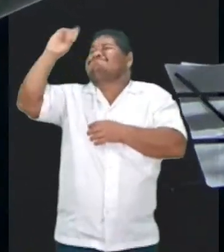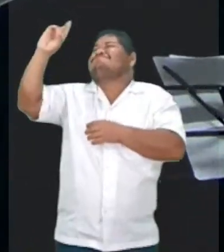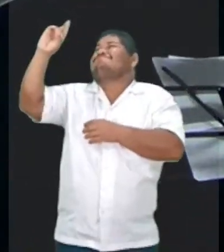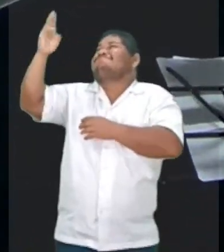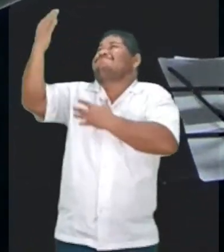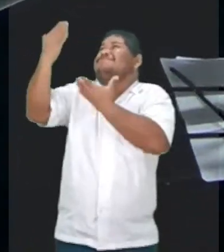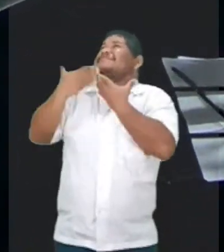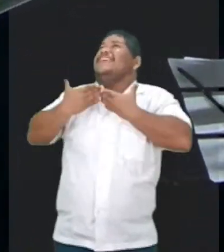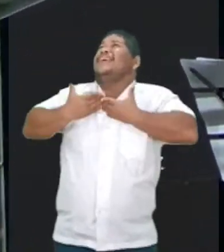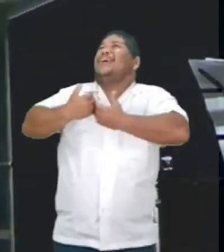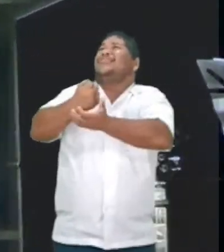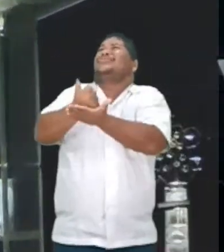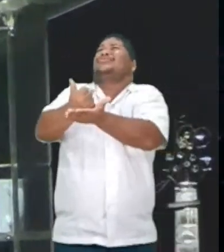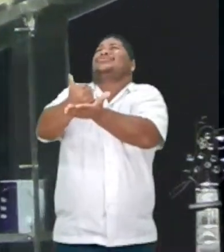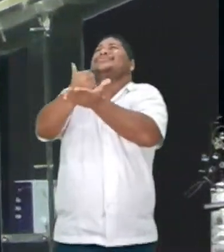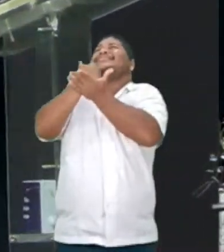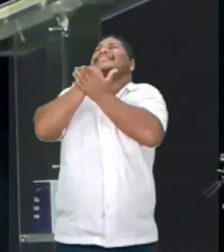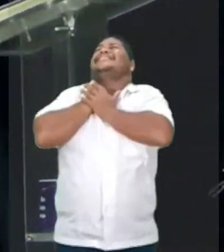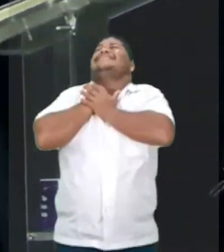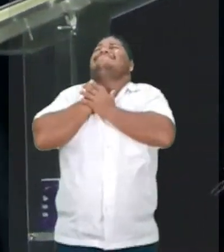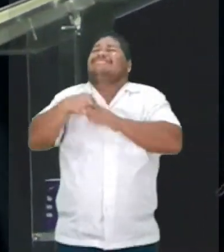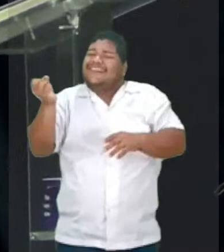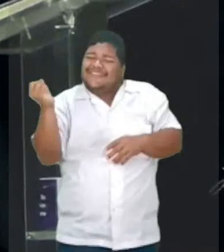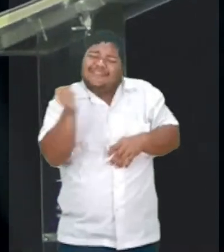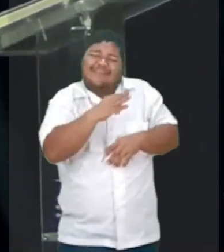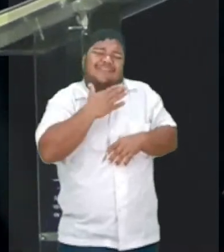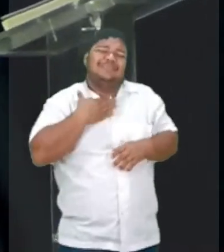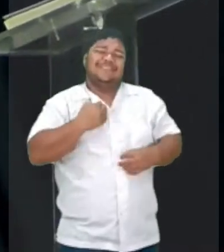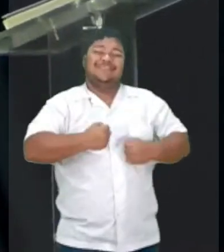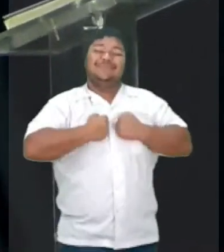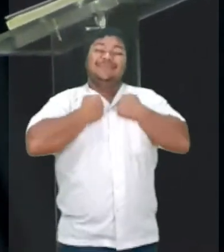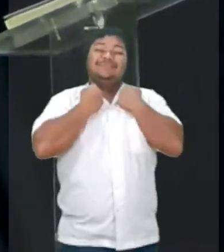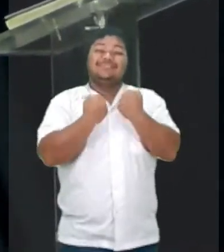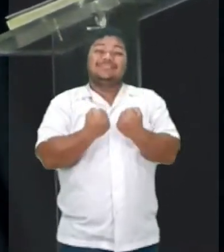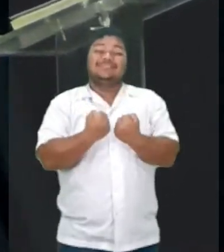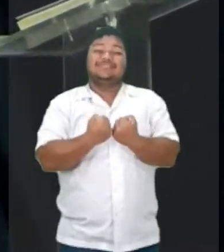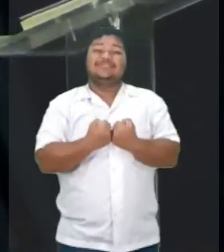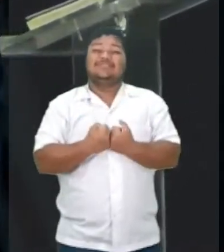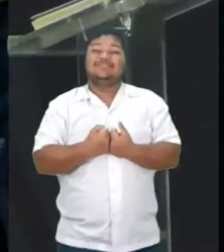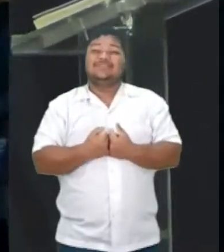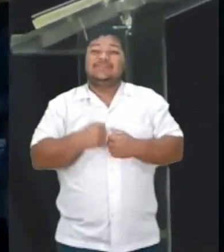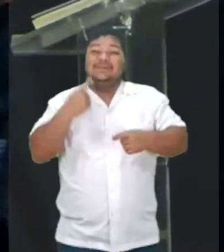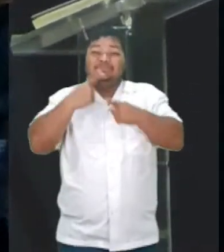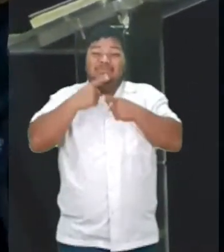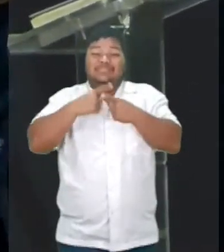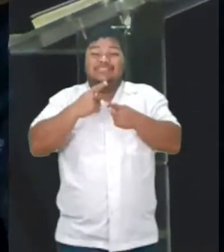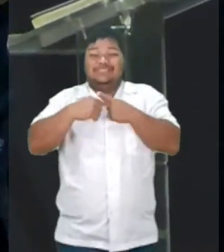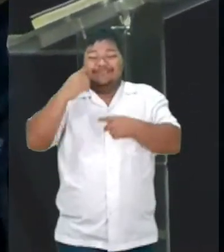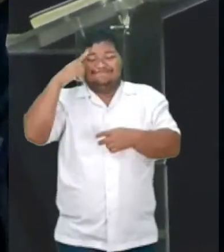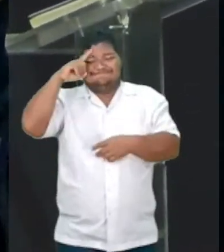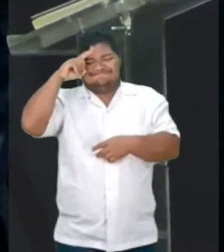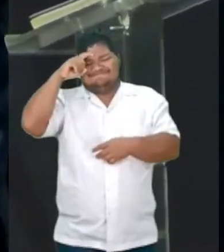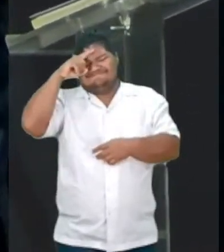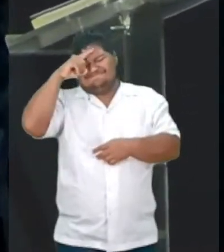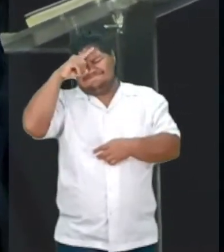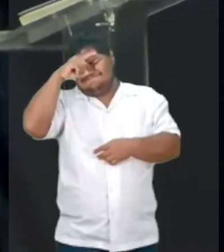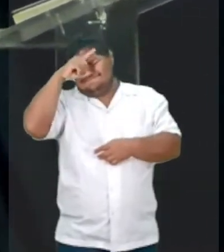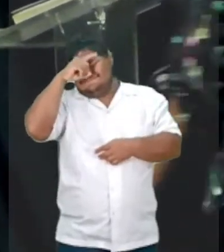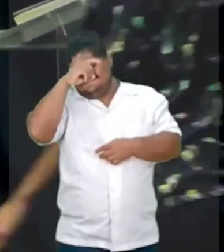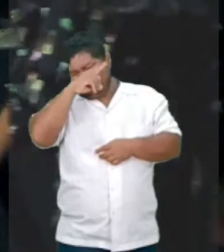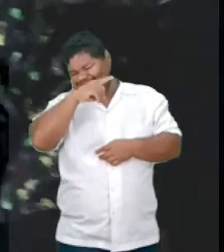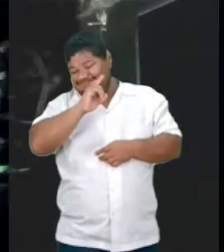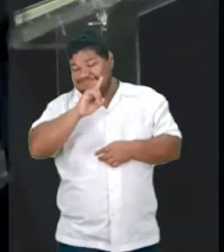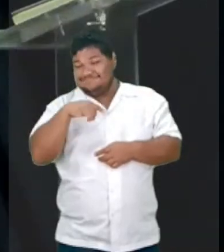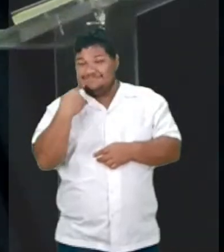ânimo, renove as minhas forças. Porque através das dificuldades, nós estamos